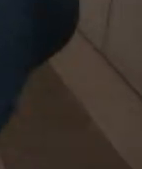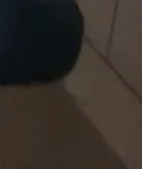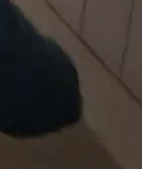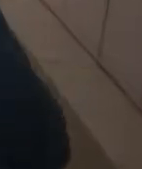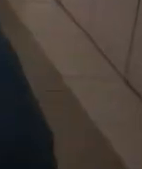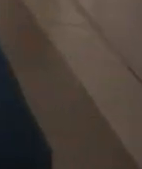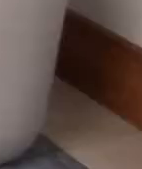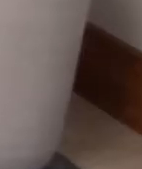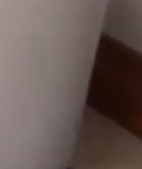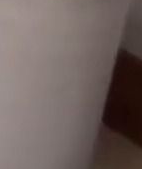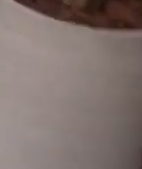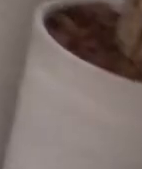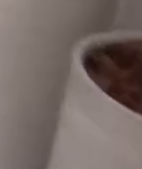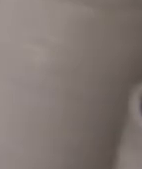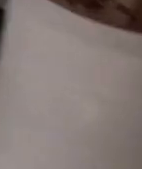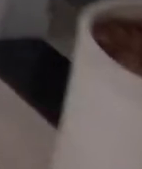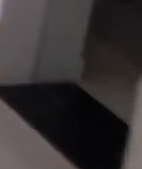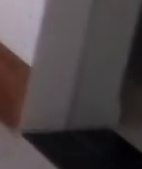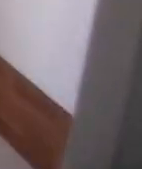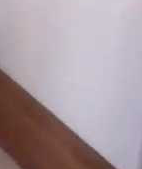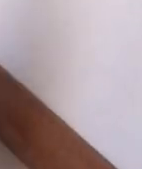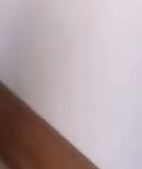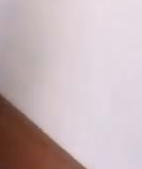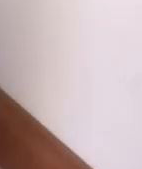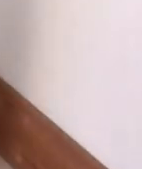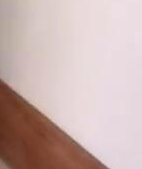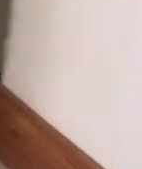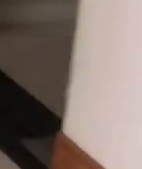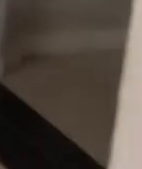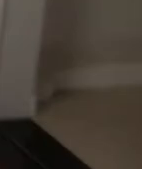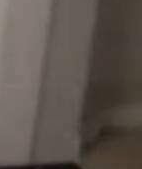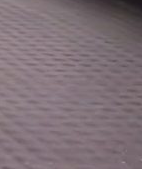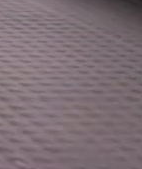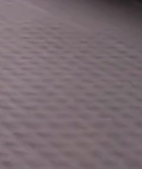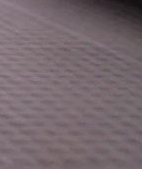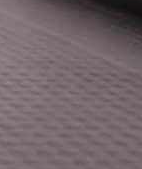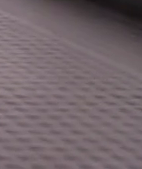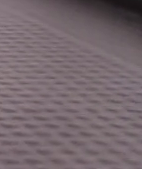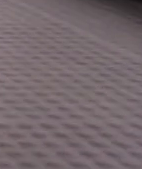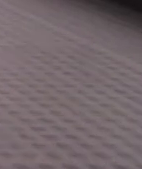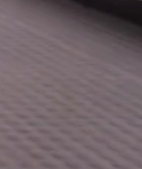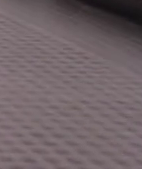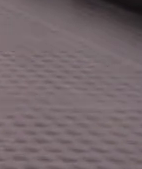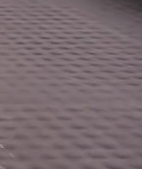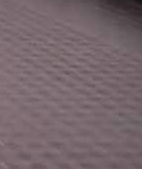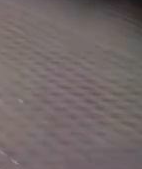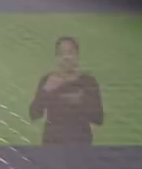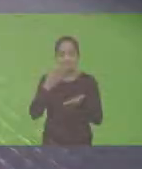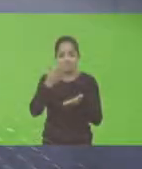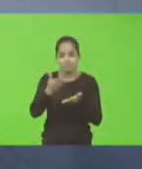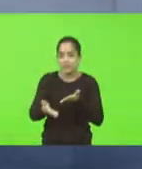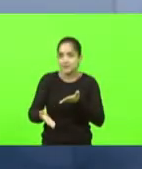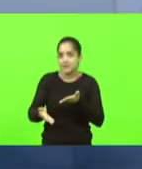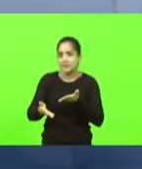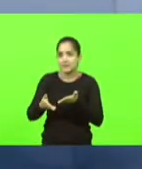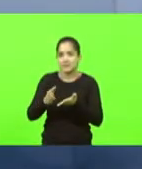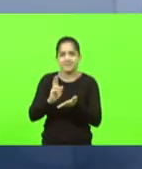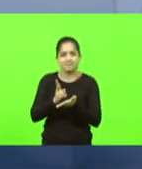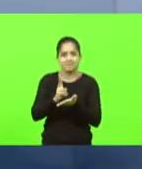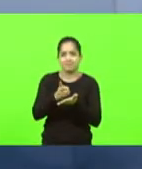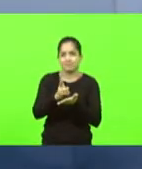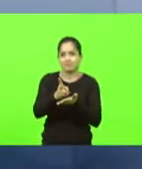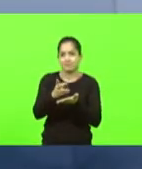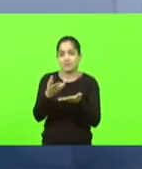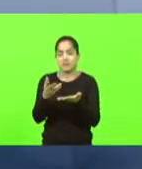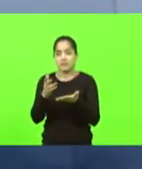de informações sociais, somente 1% das pessoas com deficiência ocupam vagas formais no país. A exemplo da edição